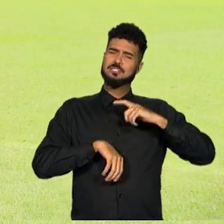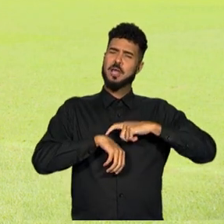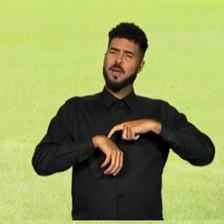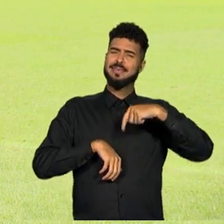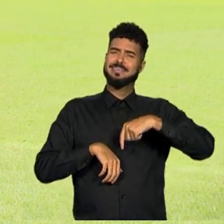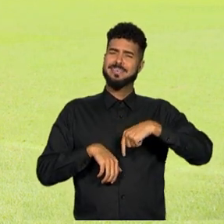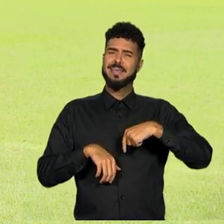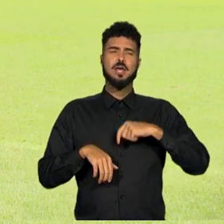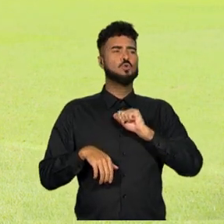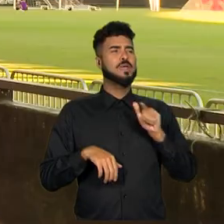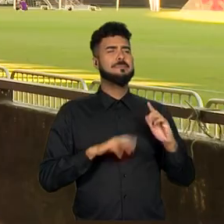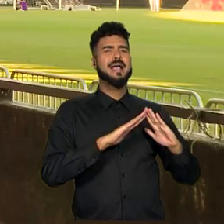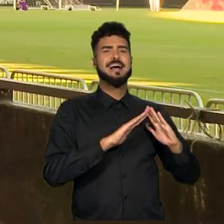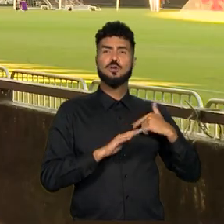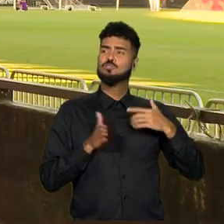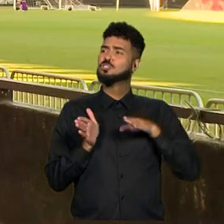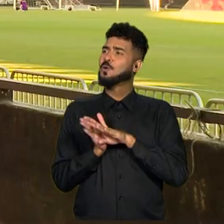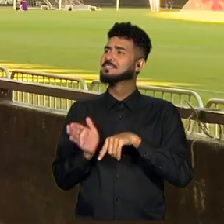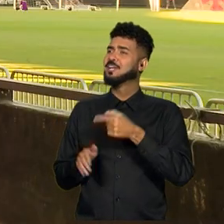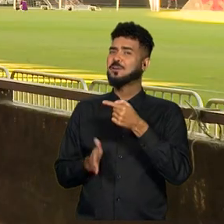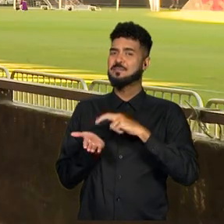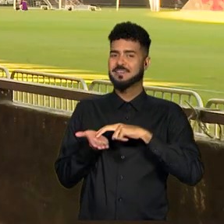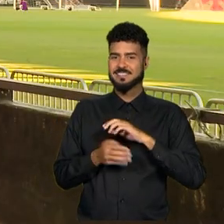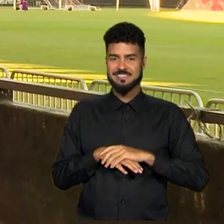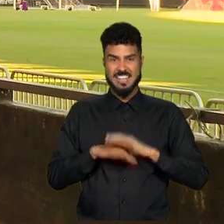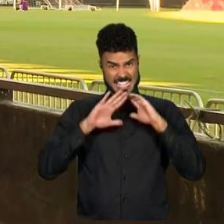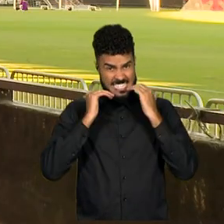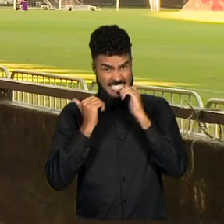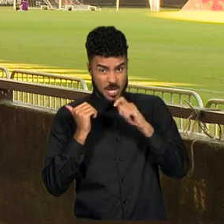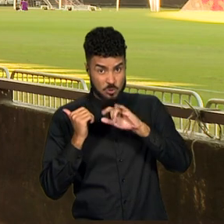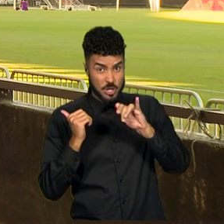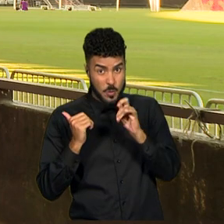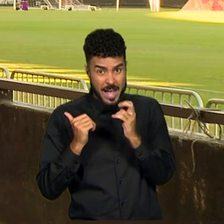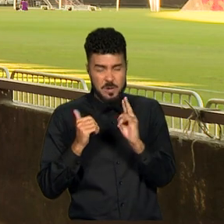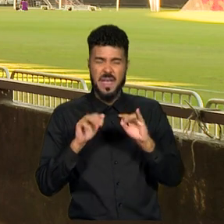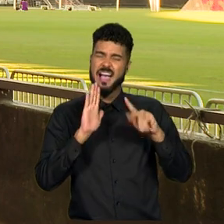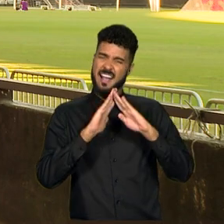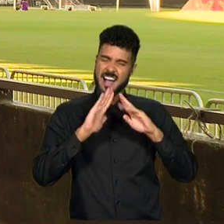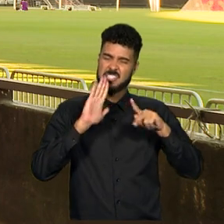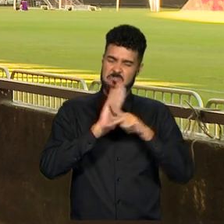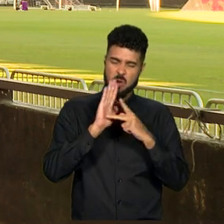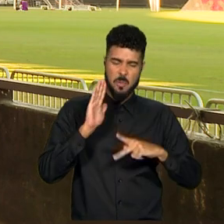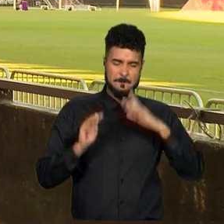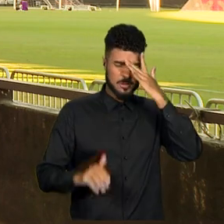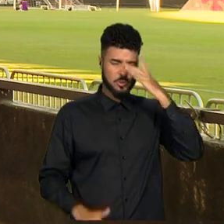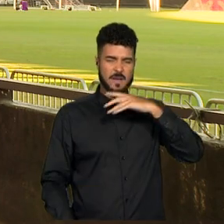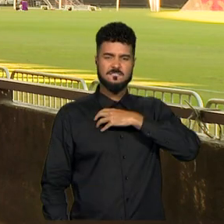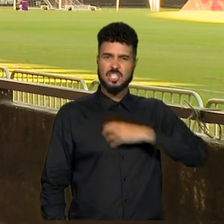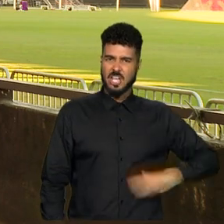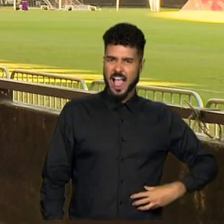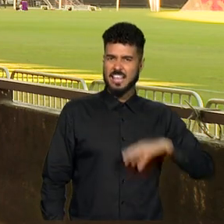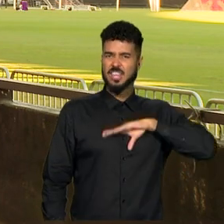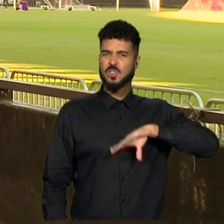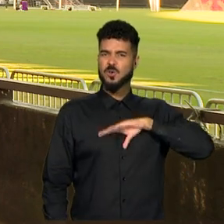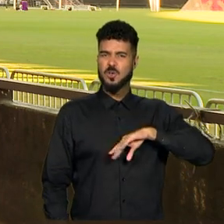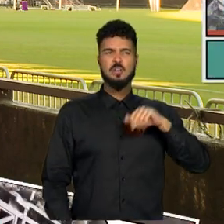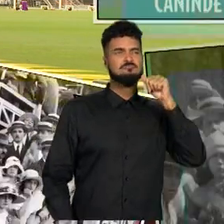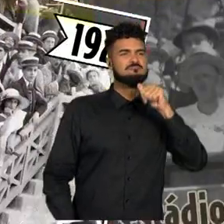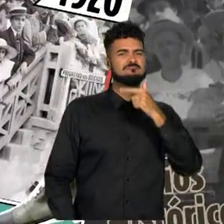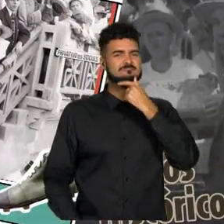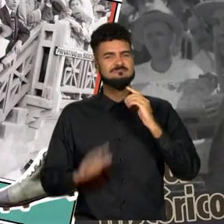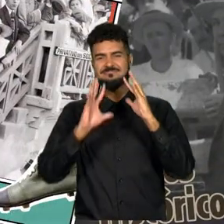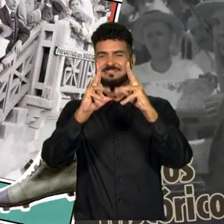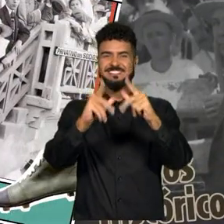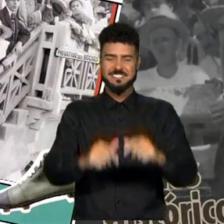aqui 6 horas da manhã. São Januário é a nossa casa, é a casa do vascaíno, é a casa das vascaínas, é a casa de